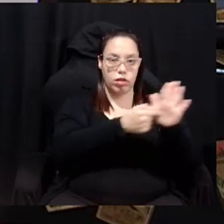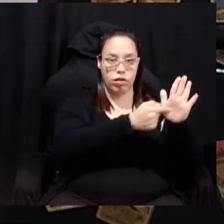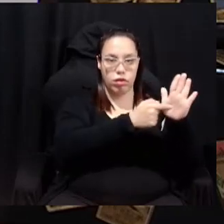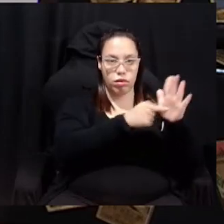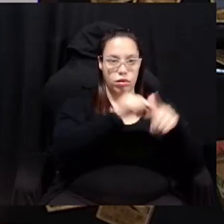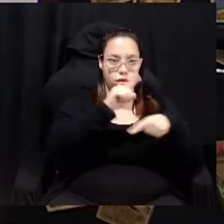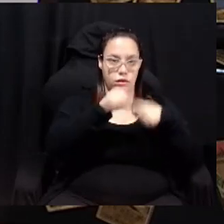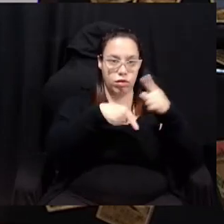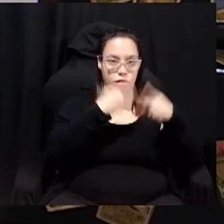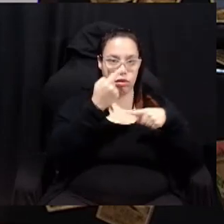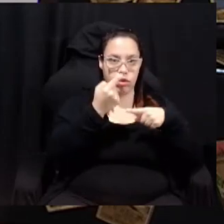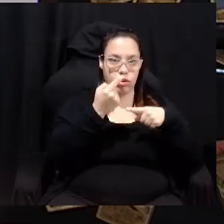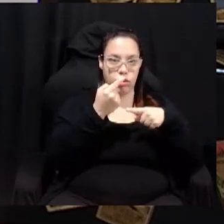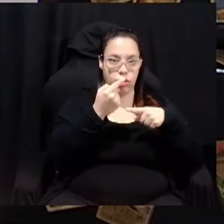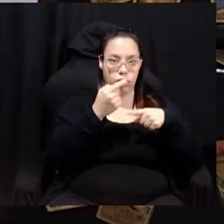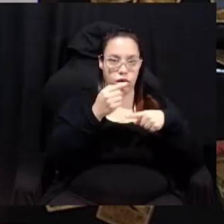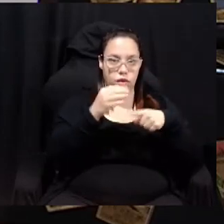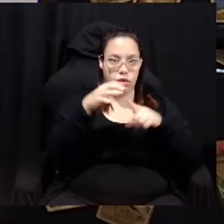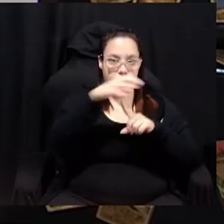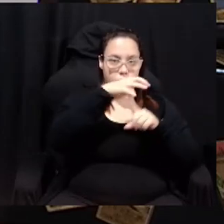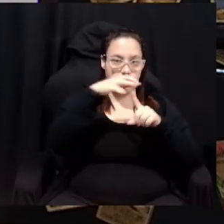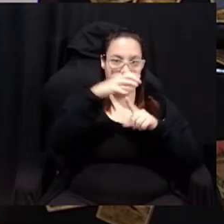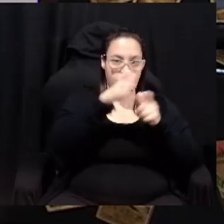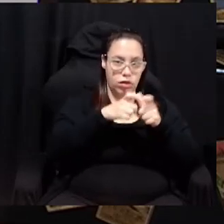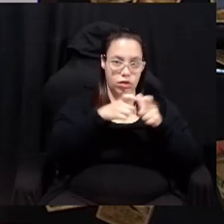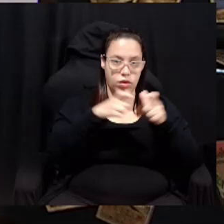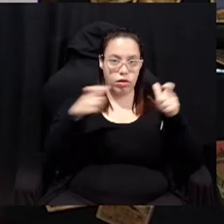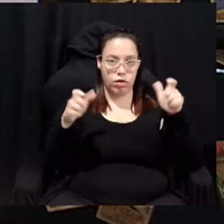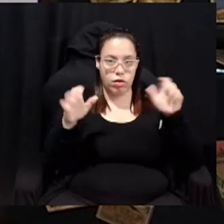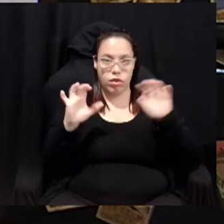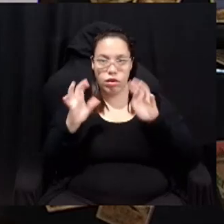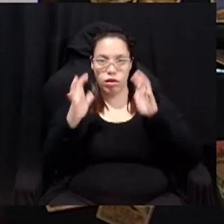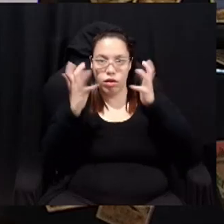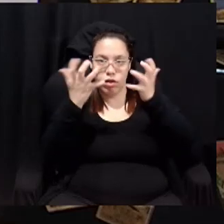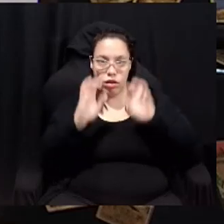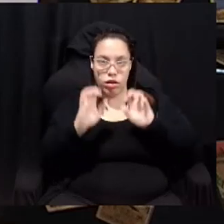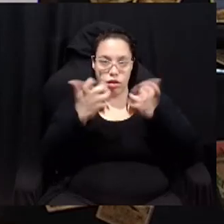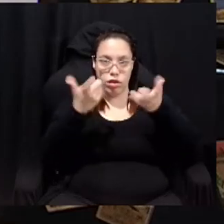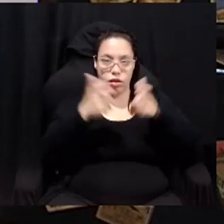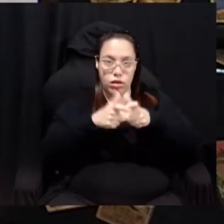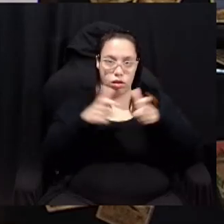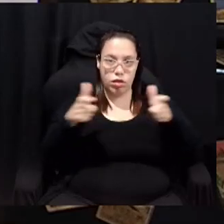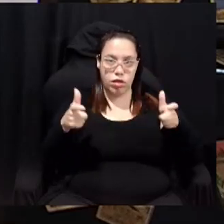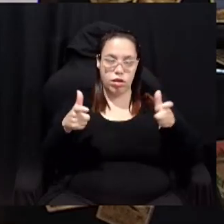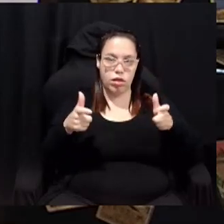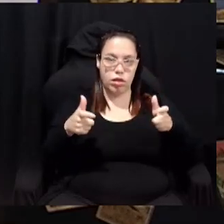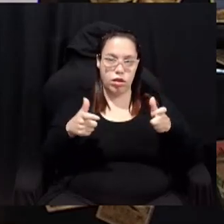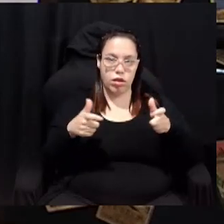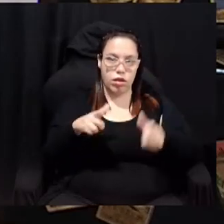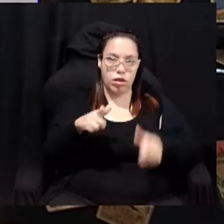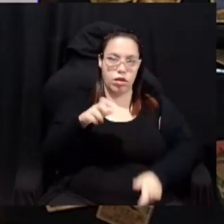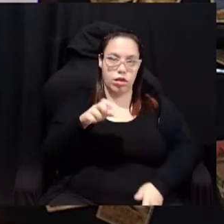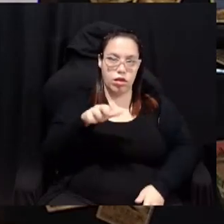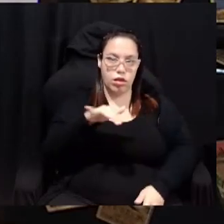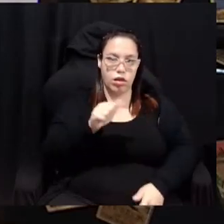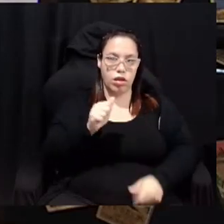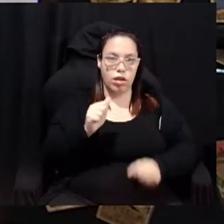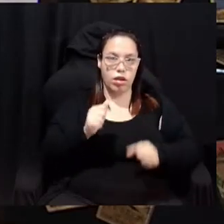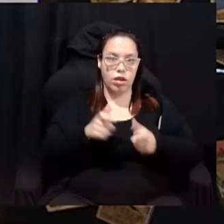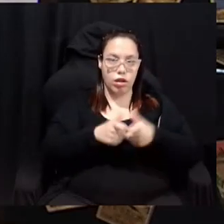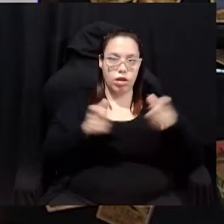grandes feiras, crescemos muito, são eventos grandes, a qual a gente tem que levar grande quantidade de geleia, também grandes vendas,